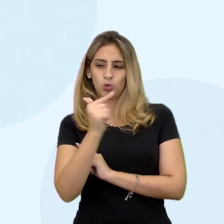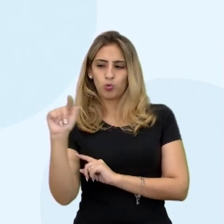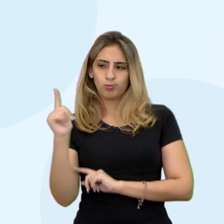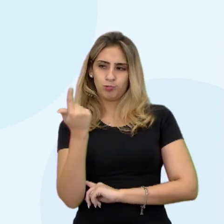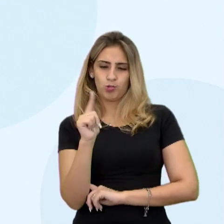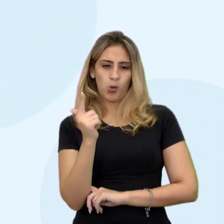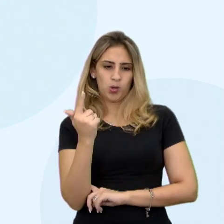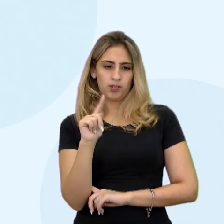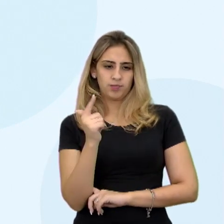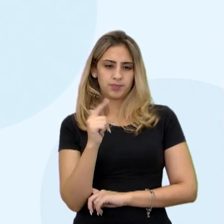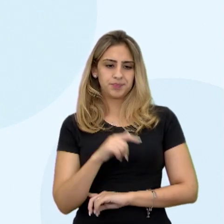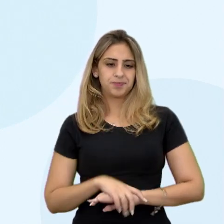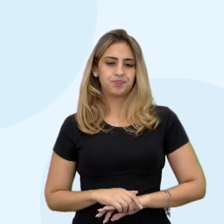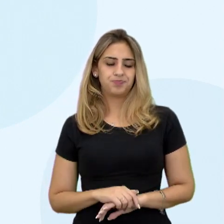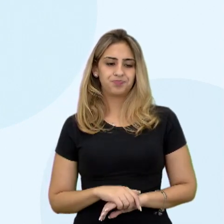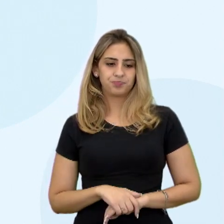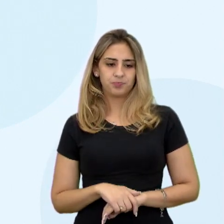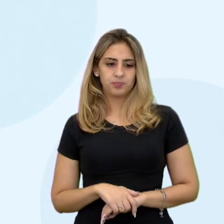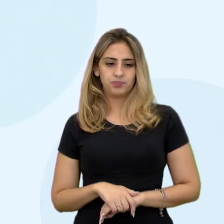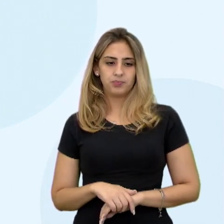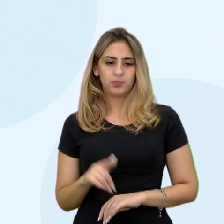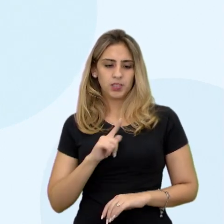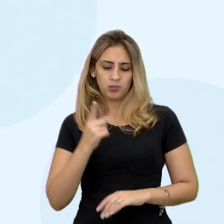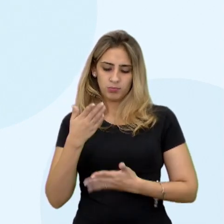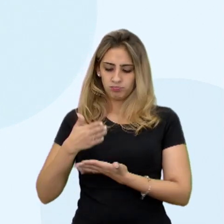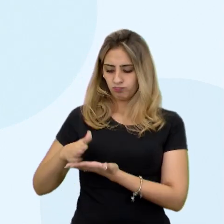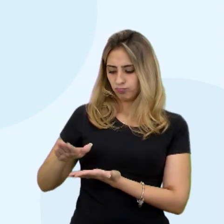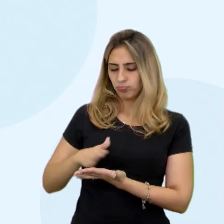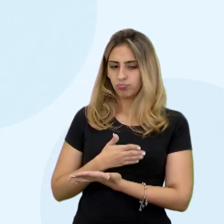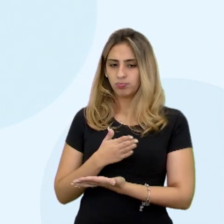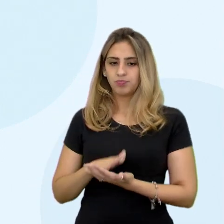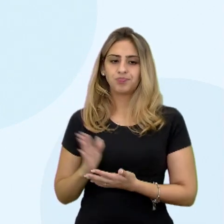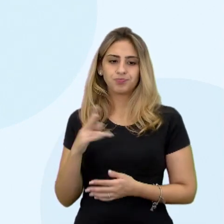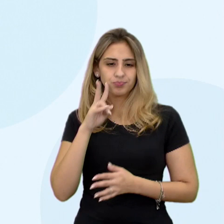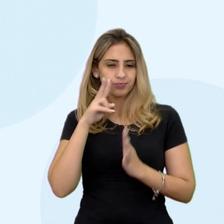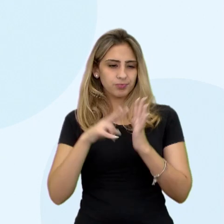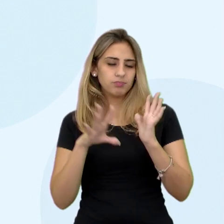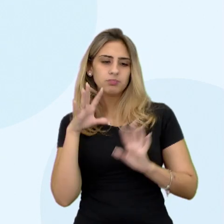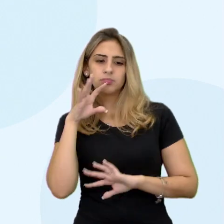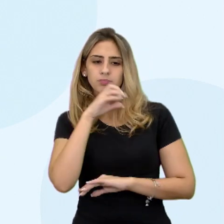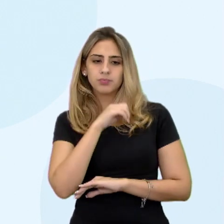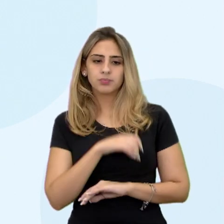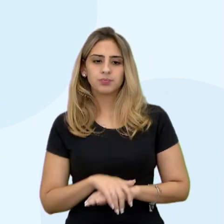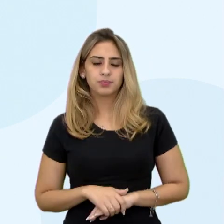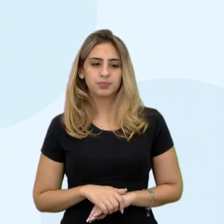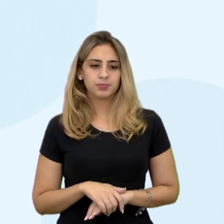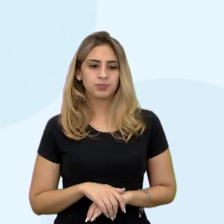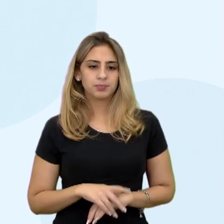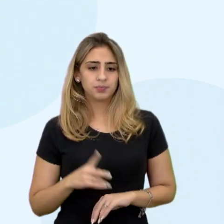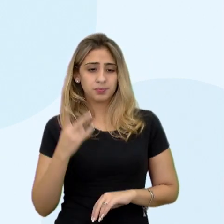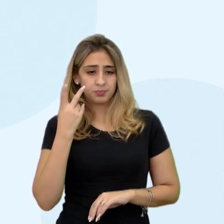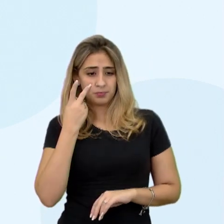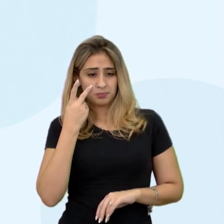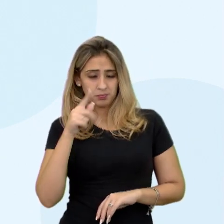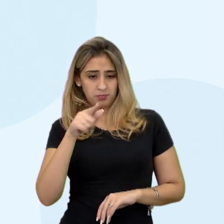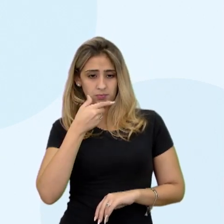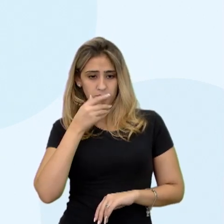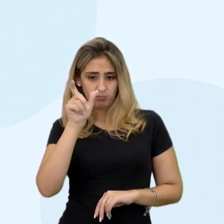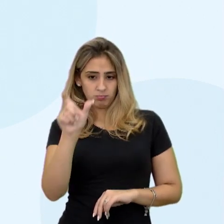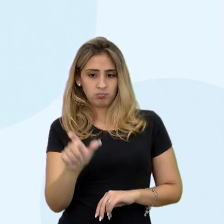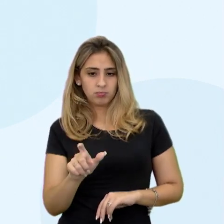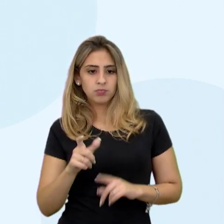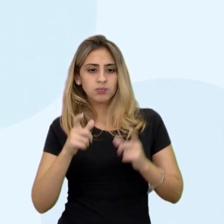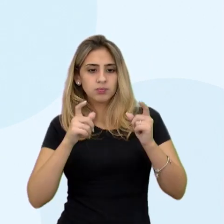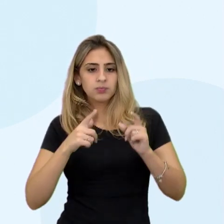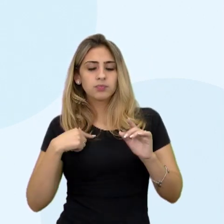tá? Eles têm aí uma divisão, né? Então vamos dar uma lida rapidinho. Para Lablache, um Estado